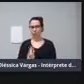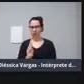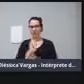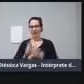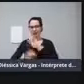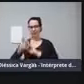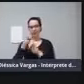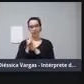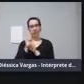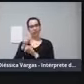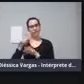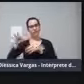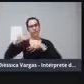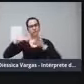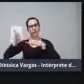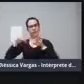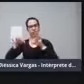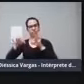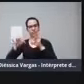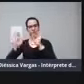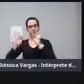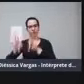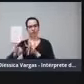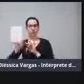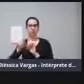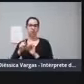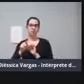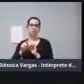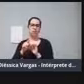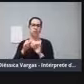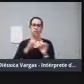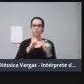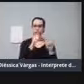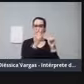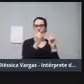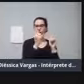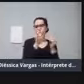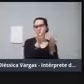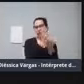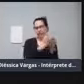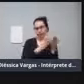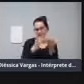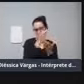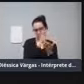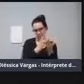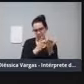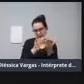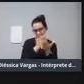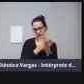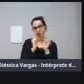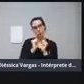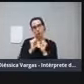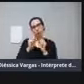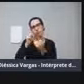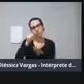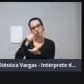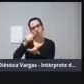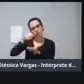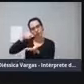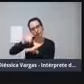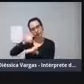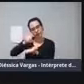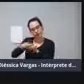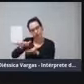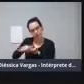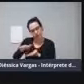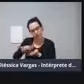mapa do tesouro e as imagens que são pontilhadas para cortar poderiam ser impressas. Ano que vem, a gente vai estar lançando ele